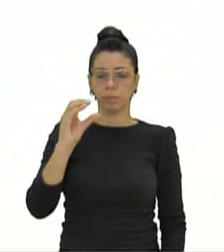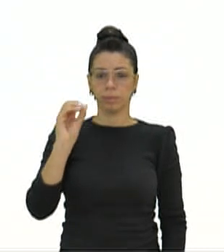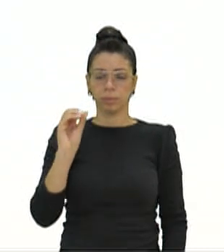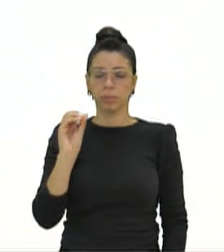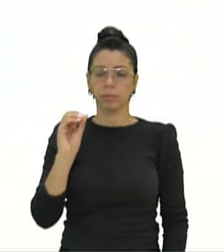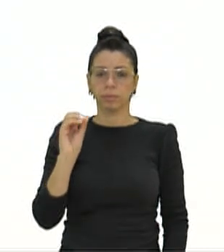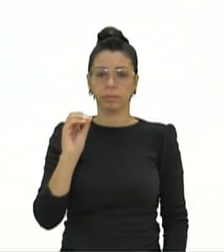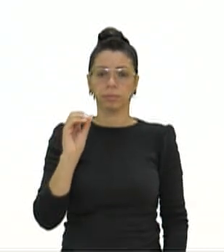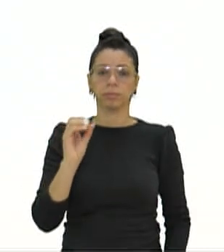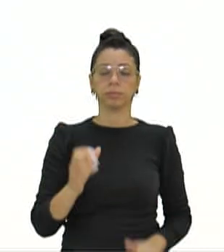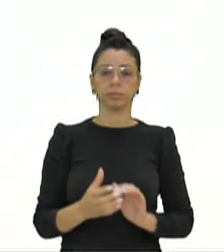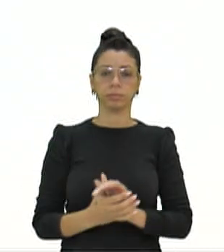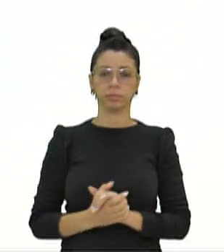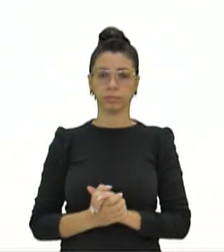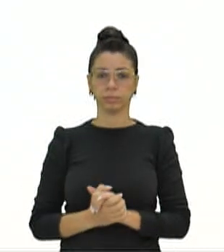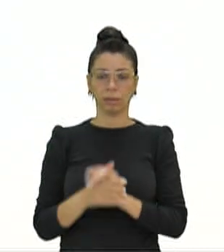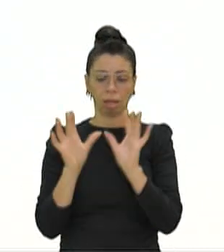meio